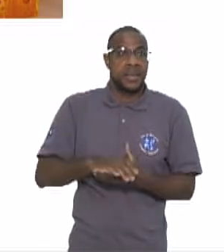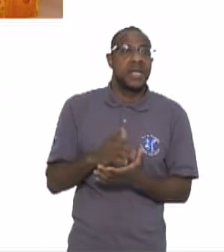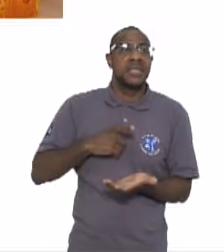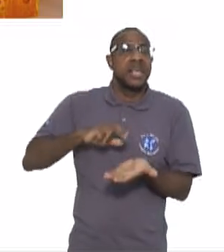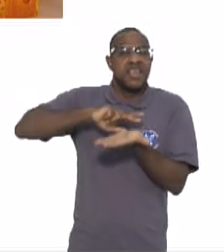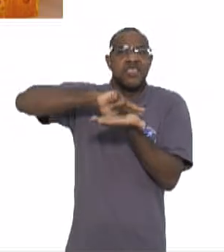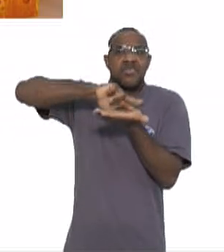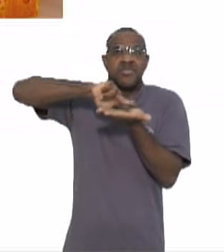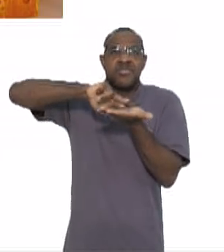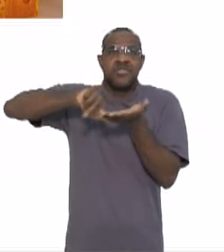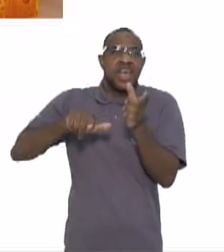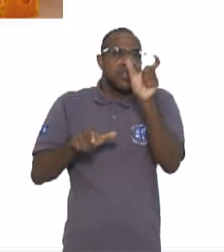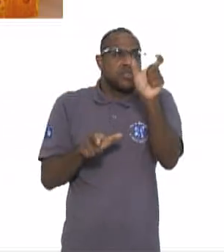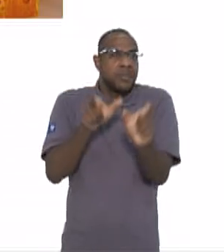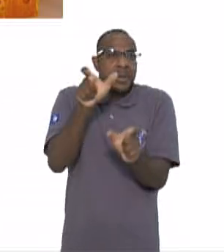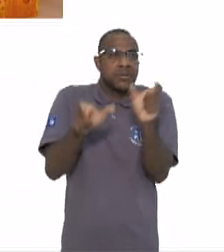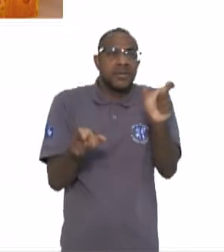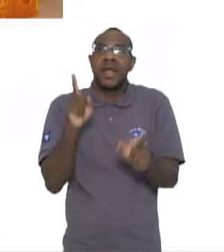personagens. Ali, por exemplo, tem um ET,